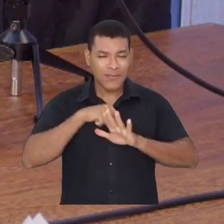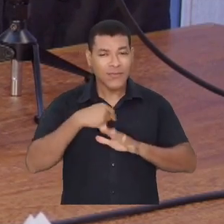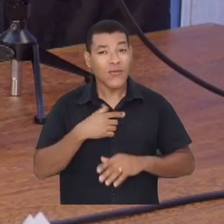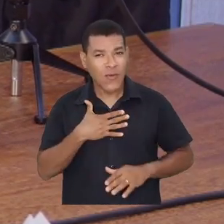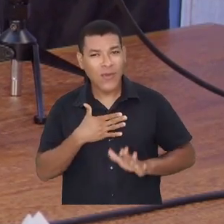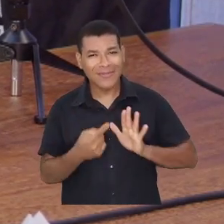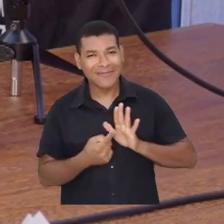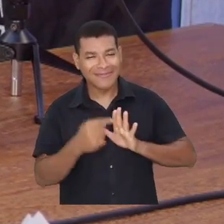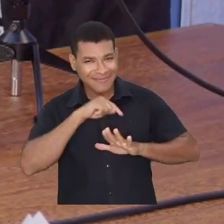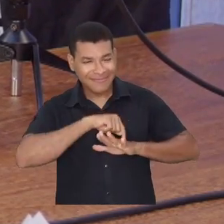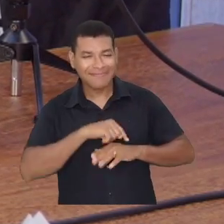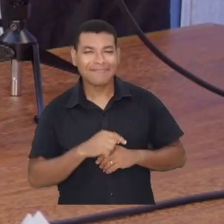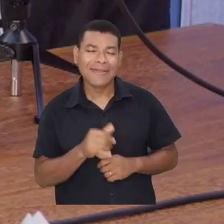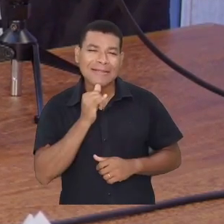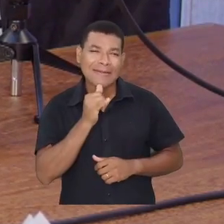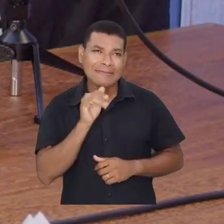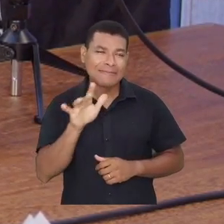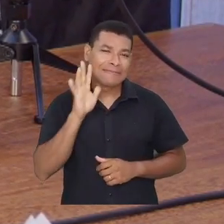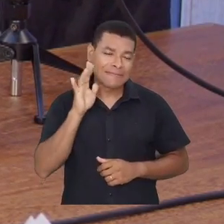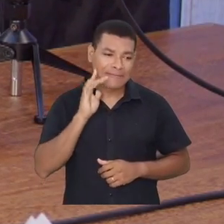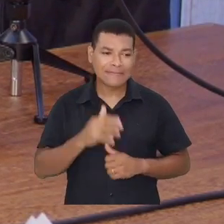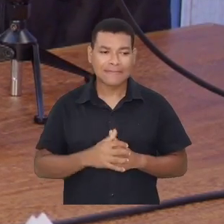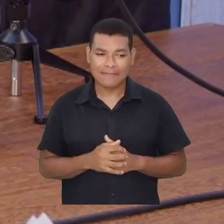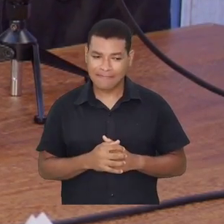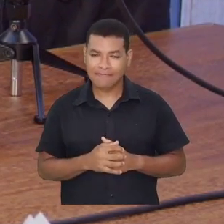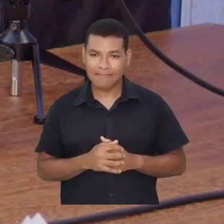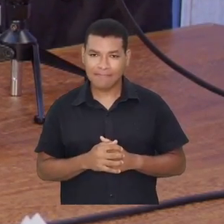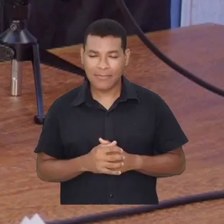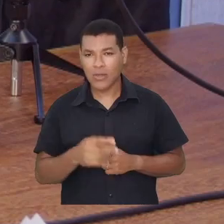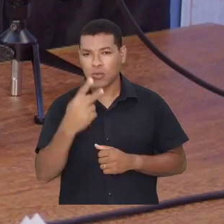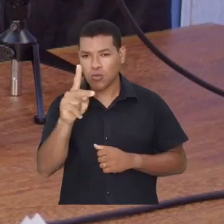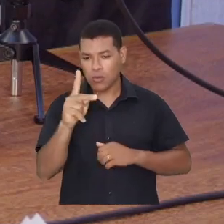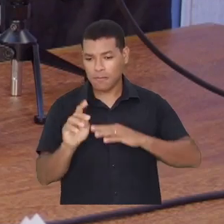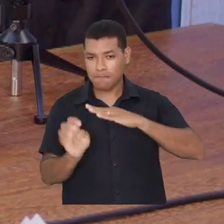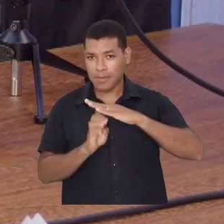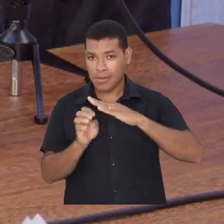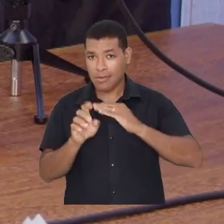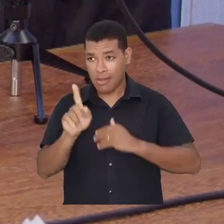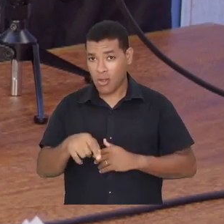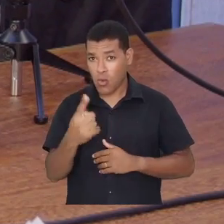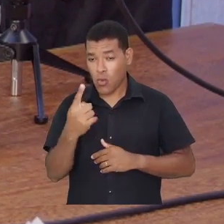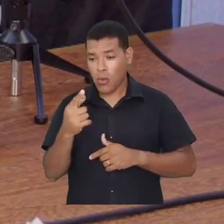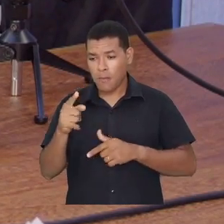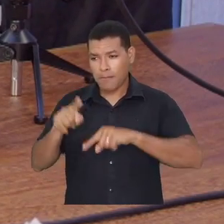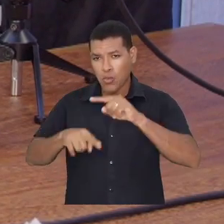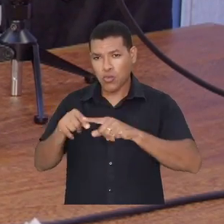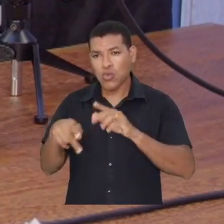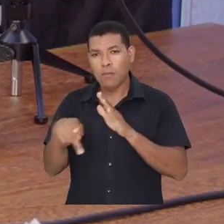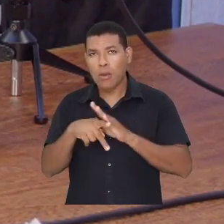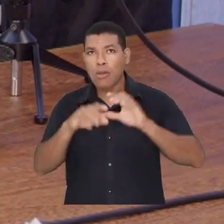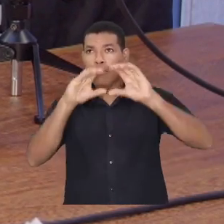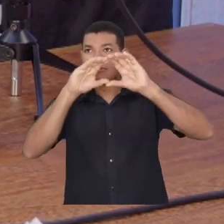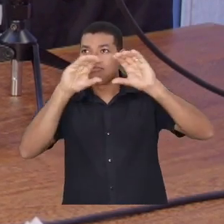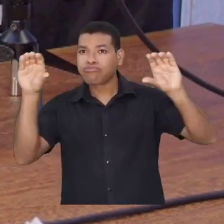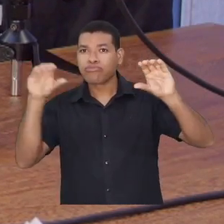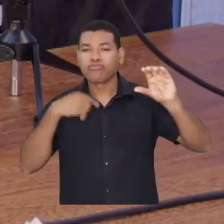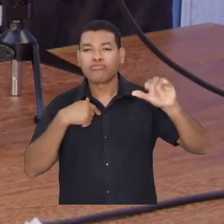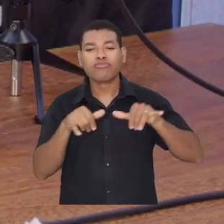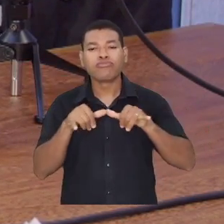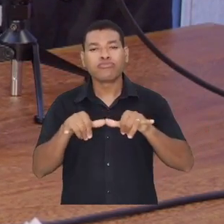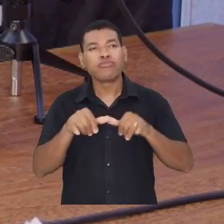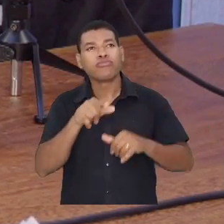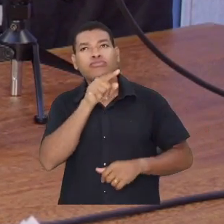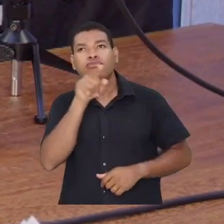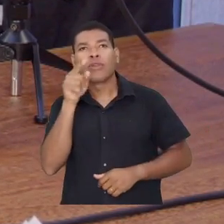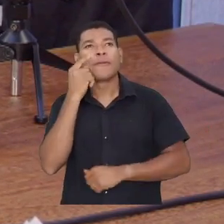de analogias, vamos lá, imagina que a sua empresa é um produto de prateleira. Uhum. E você posiciona ali ela no